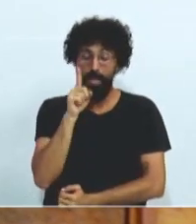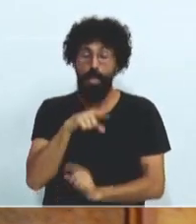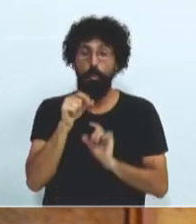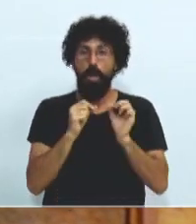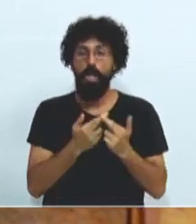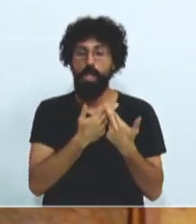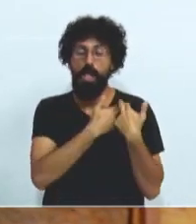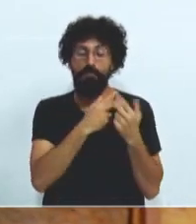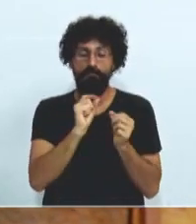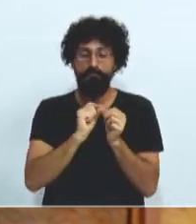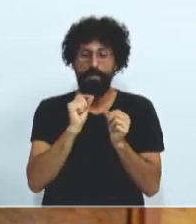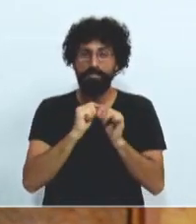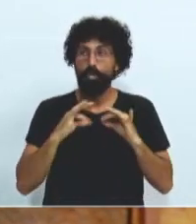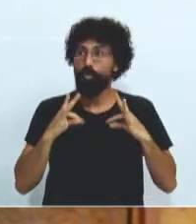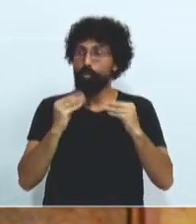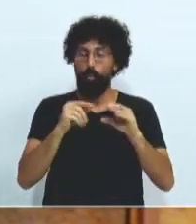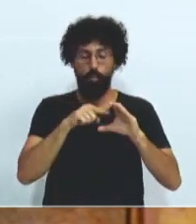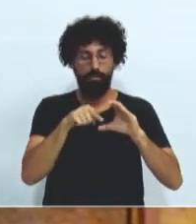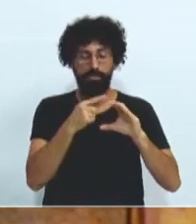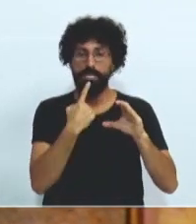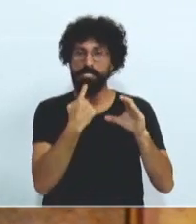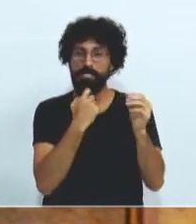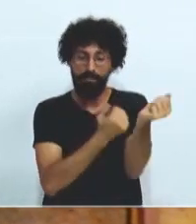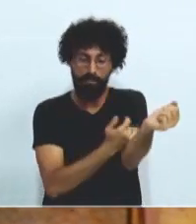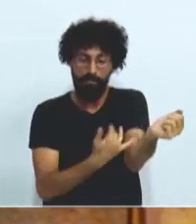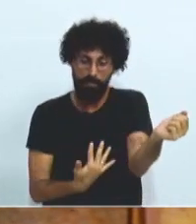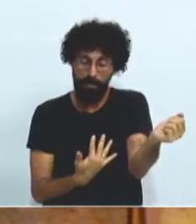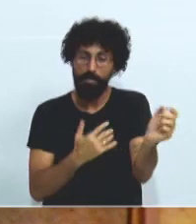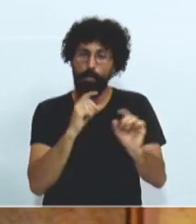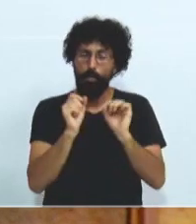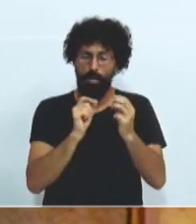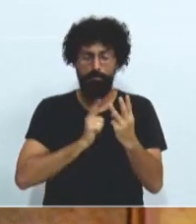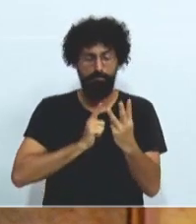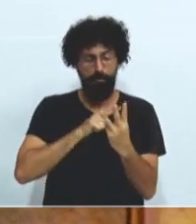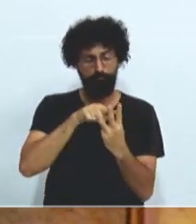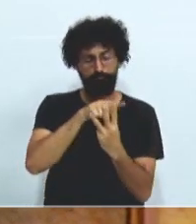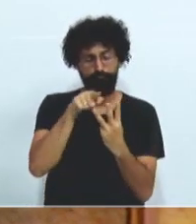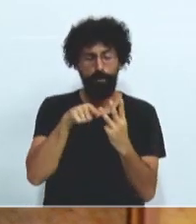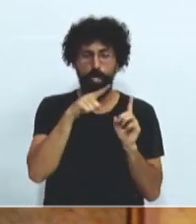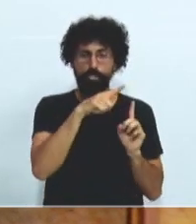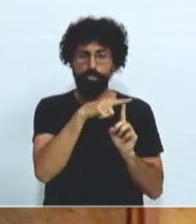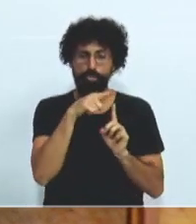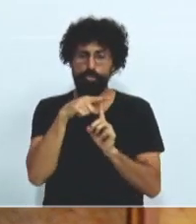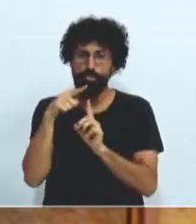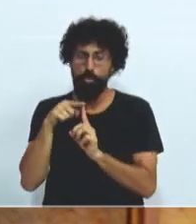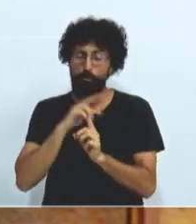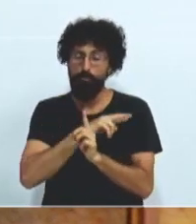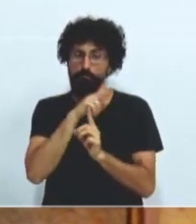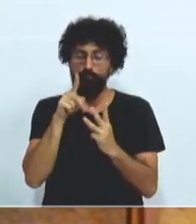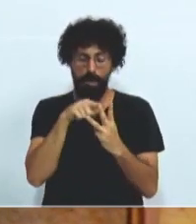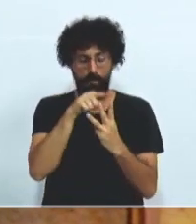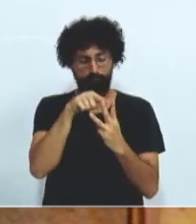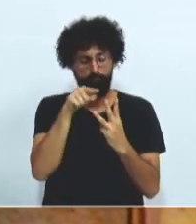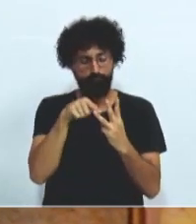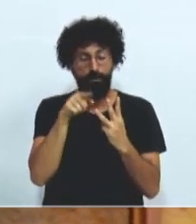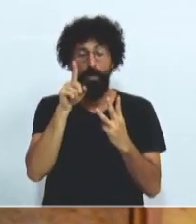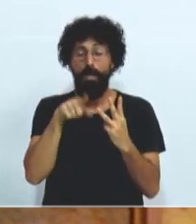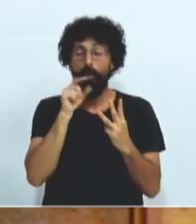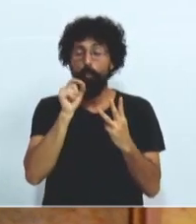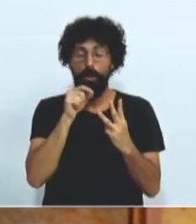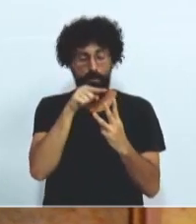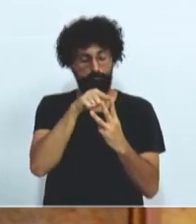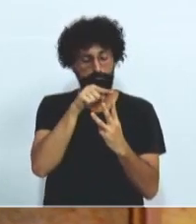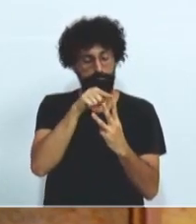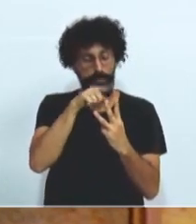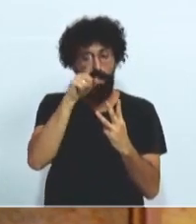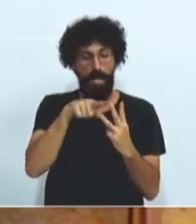responsável por produzir basicamente três séries. A série eritroide, que é responsável pelas hemácias e que dá origem à anemia.